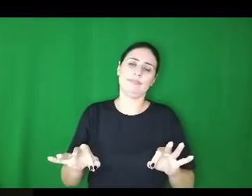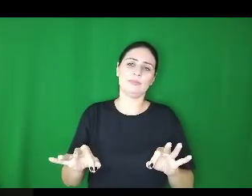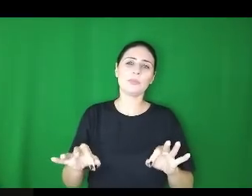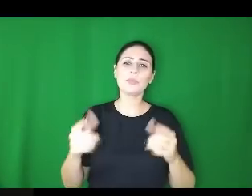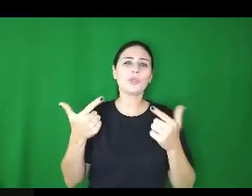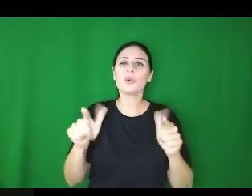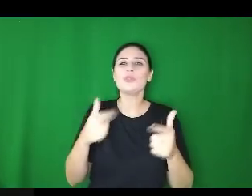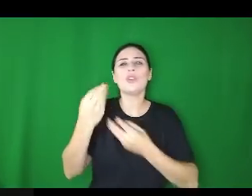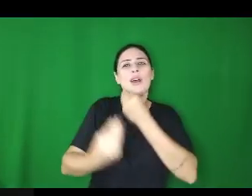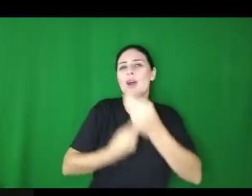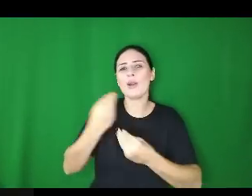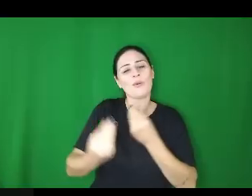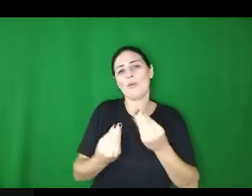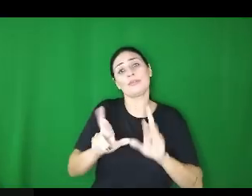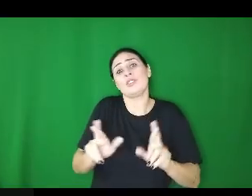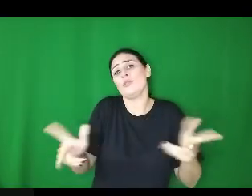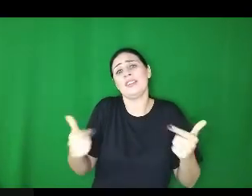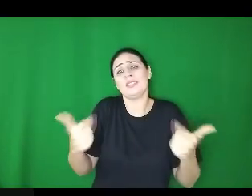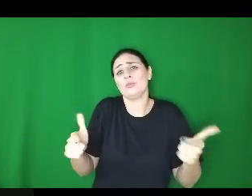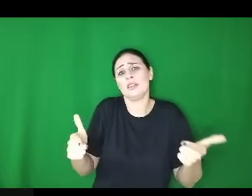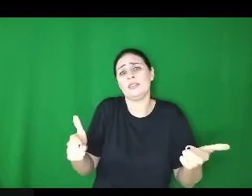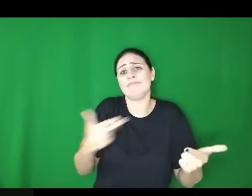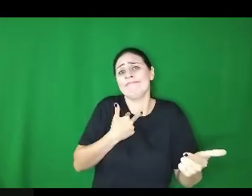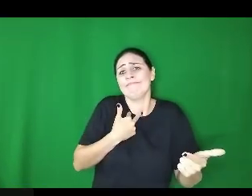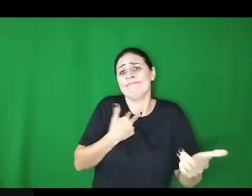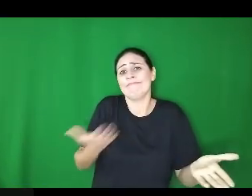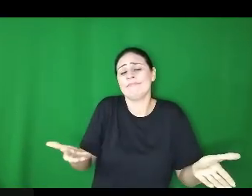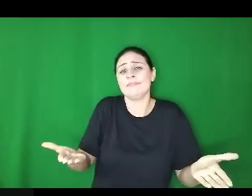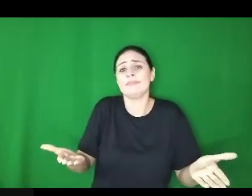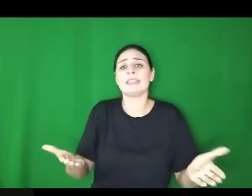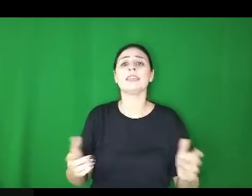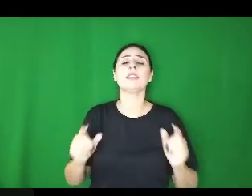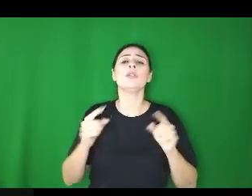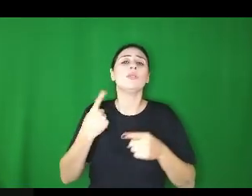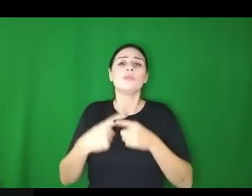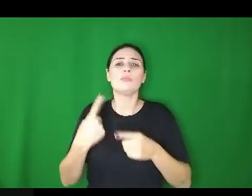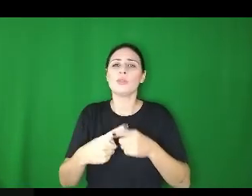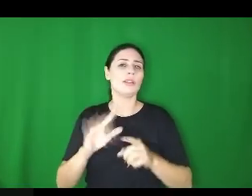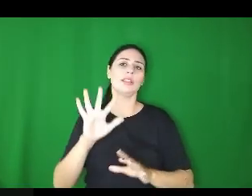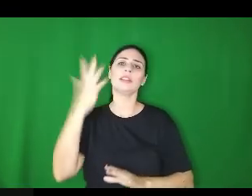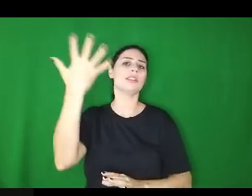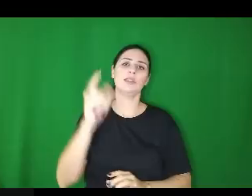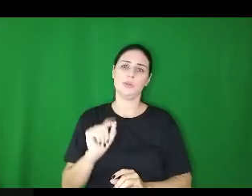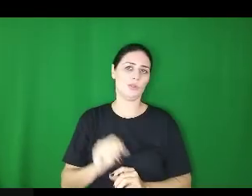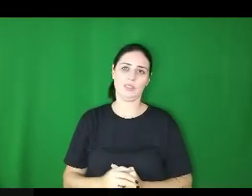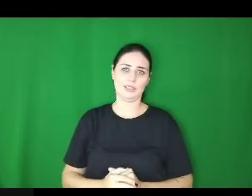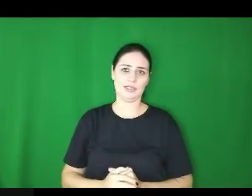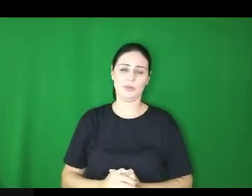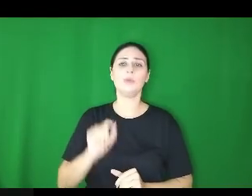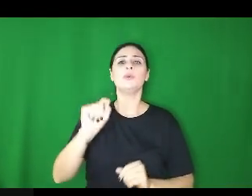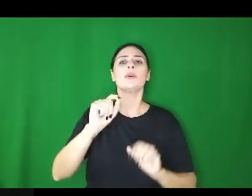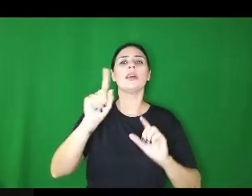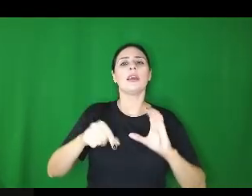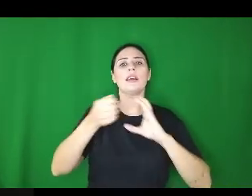só, agora volta e na mesma aula que eu tinha preparado, a mesma coisa que eu tinha preparado naquele momento vai me servir agora. Não, nós tivemos um período